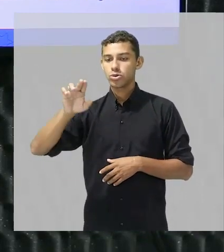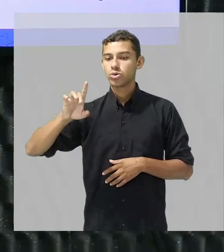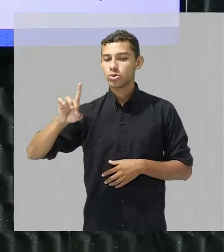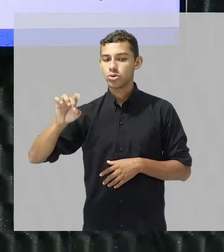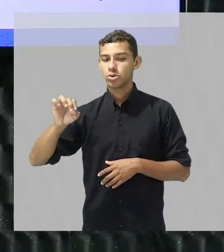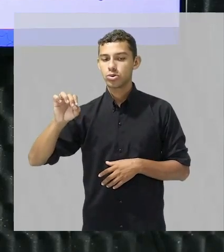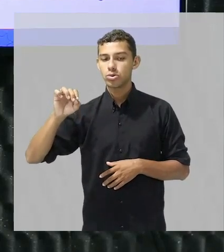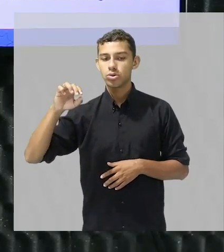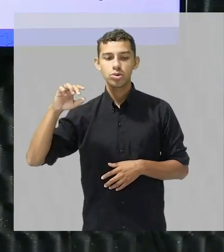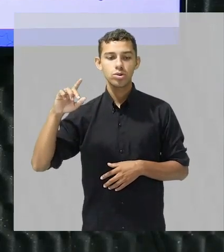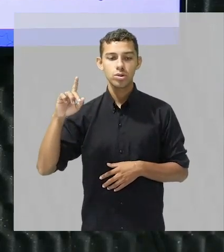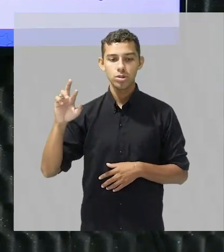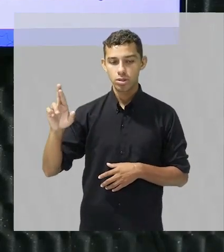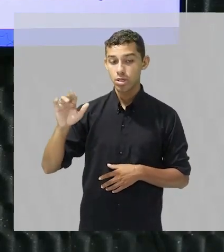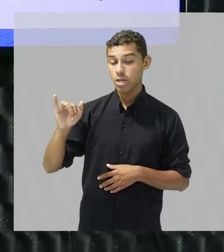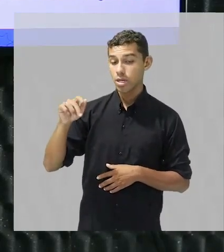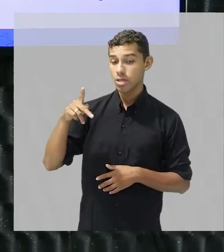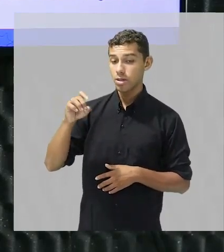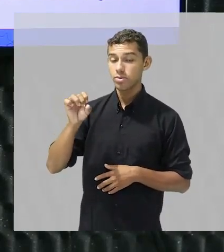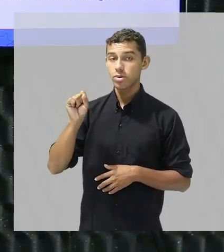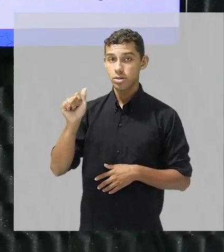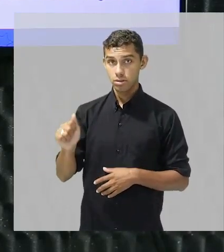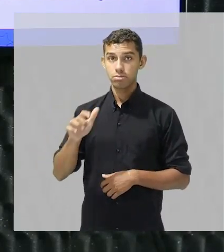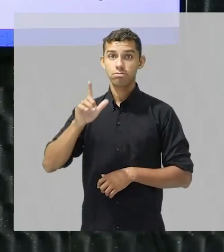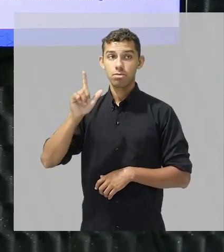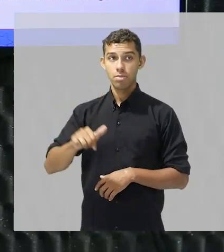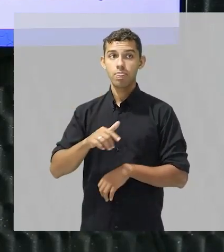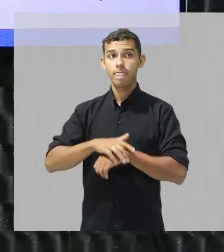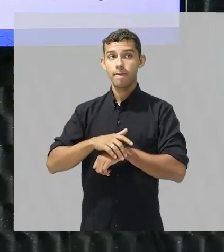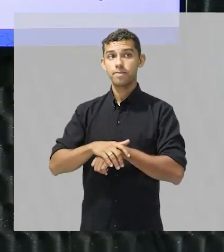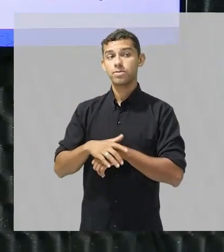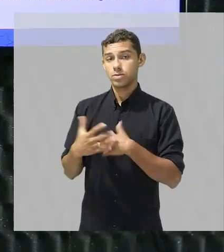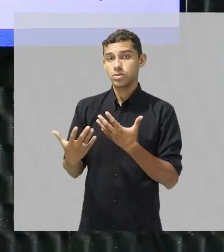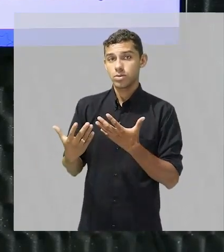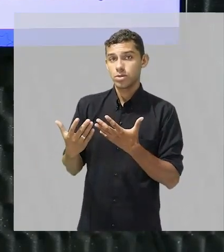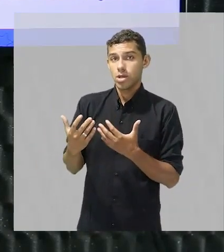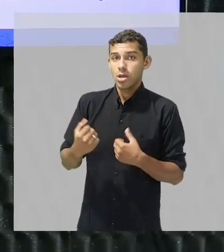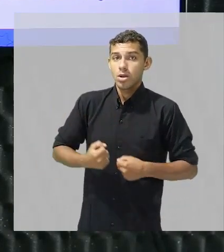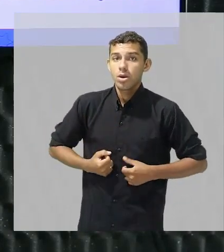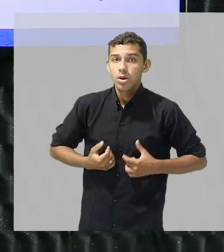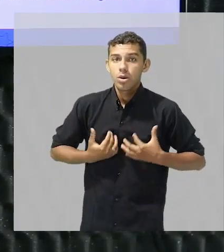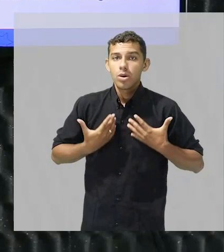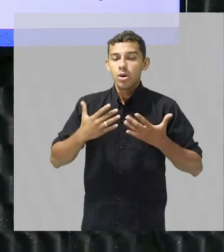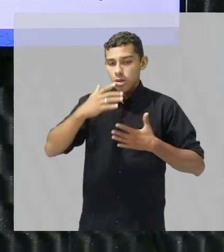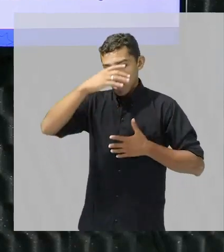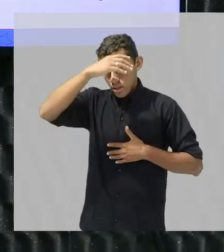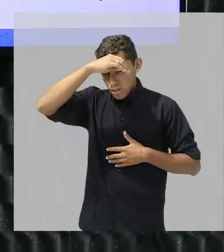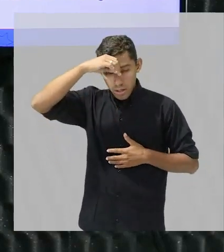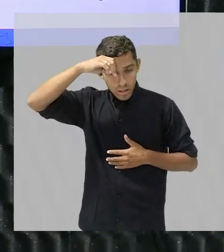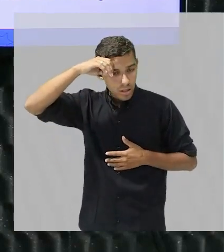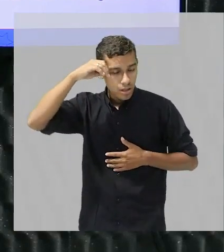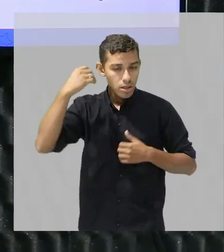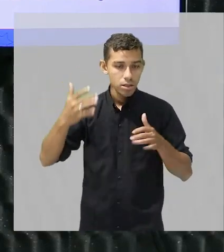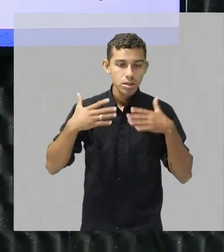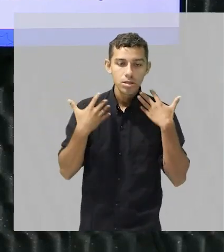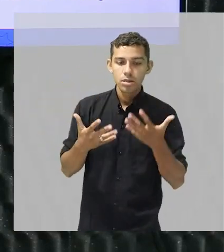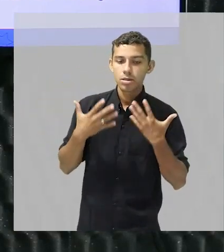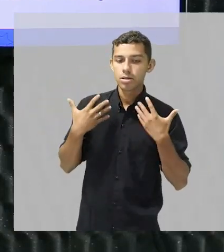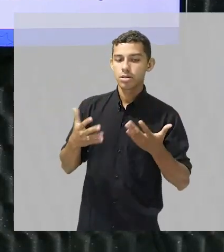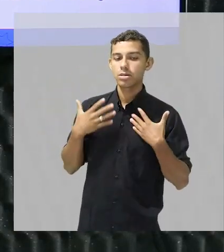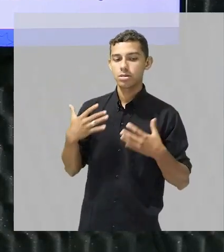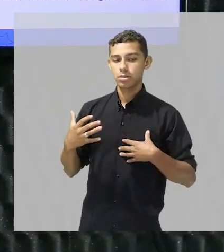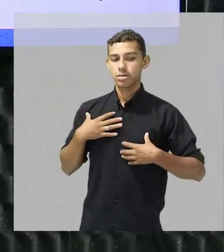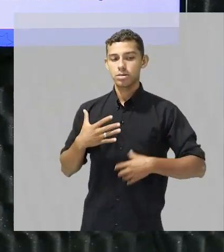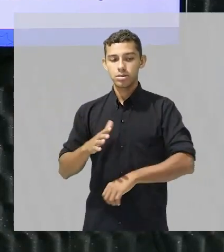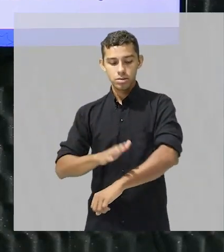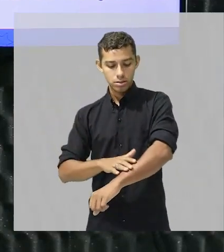Glândula sudorípara, tá? É uma glândula que produz o suor. Ela está localizada na nossa pele, na